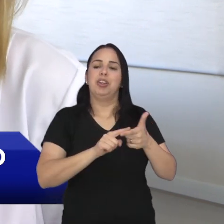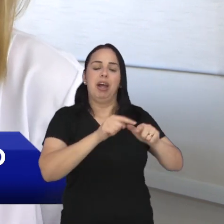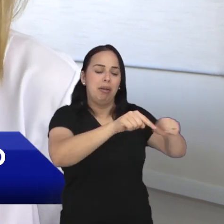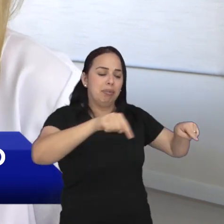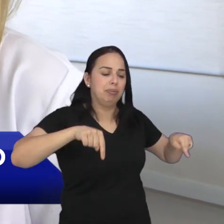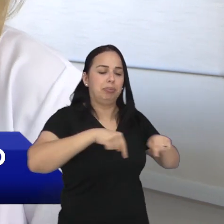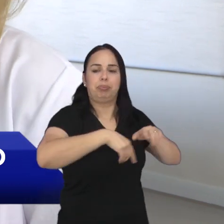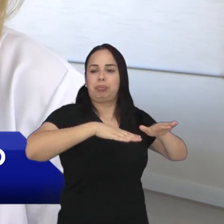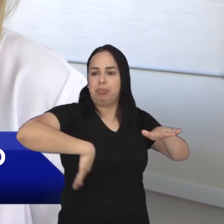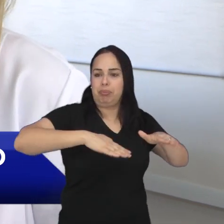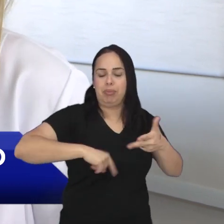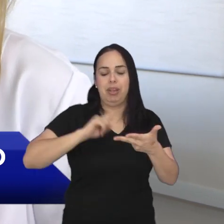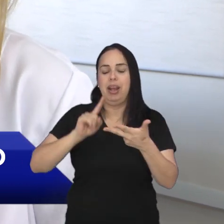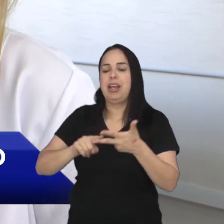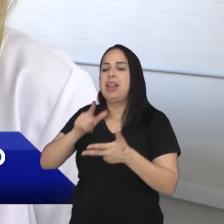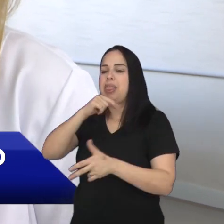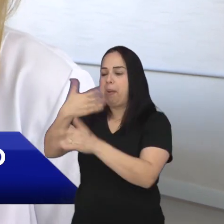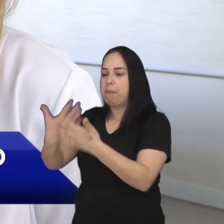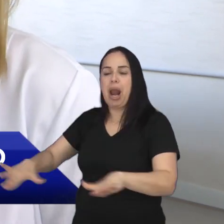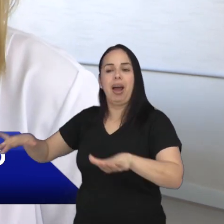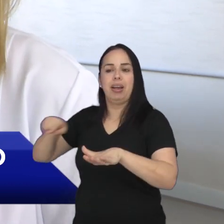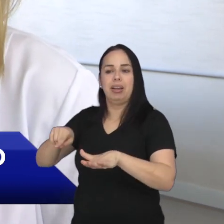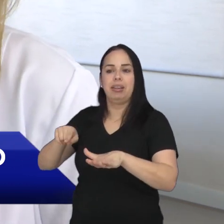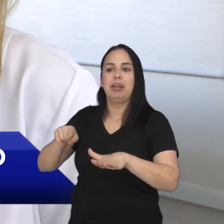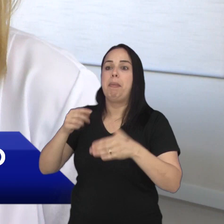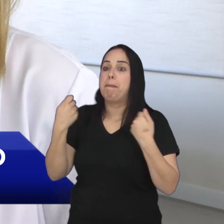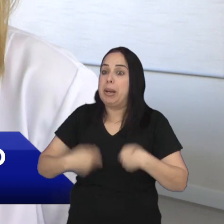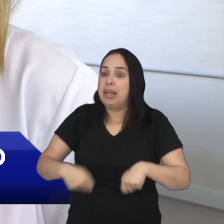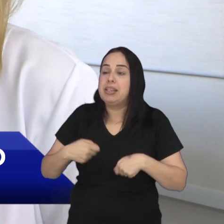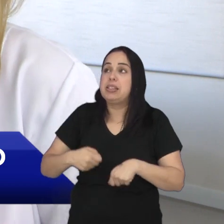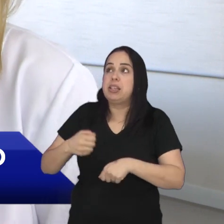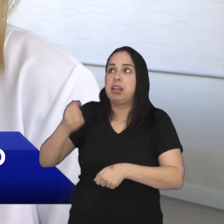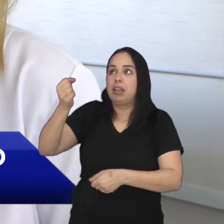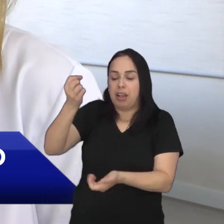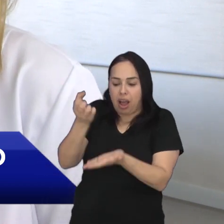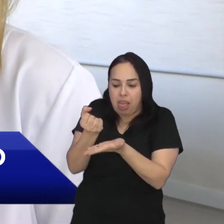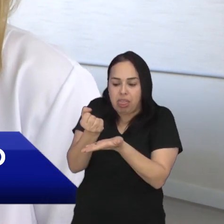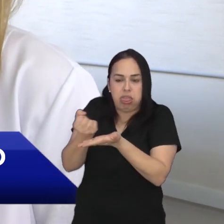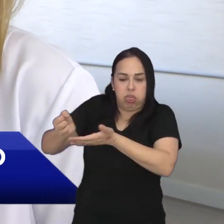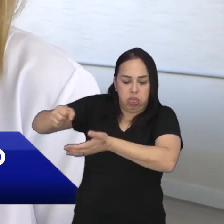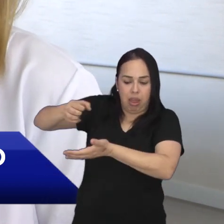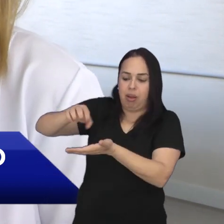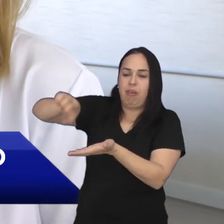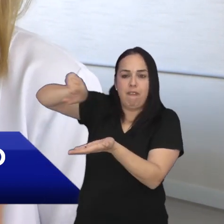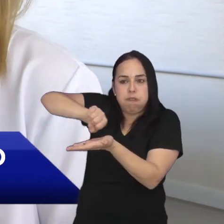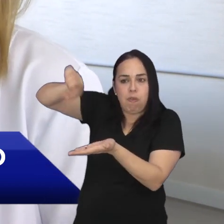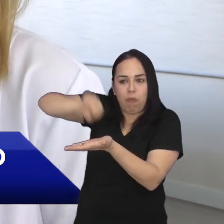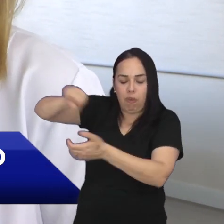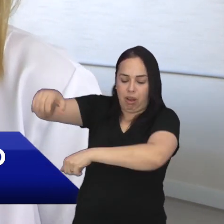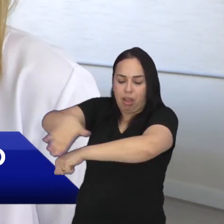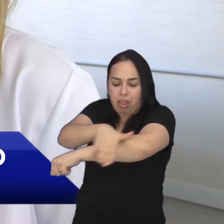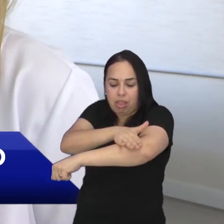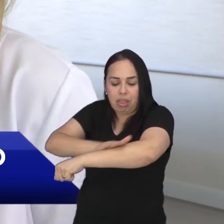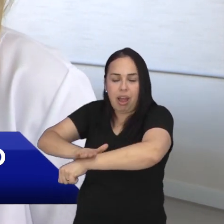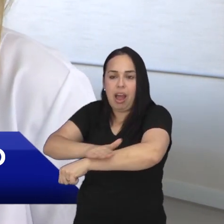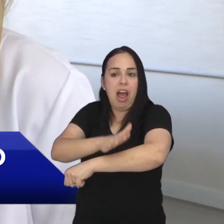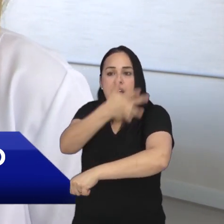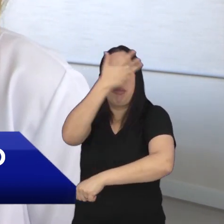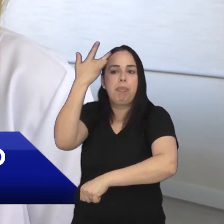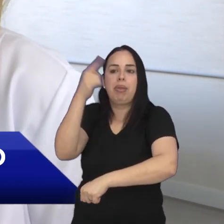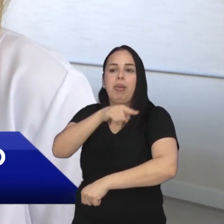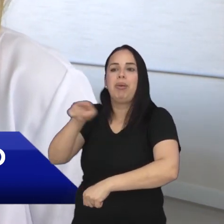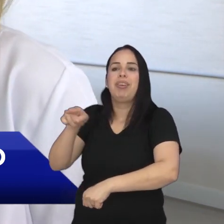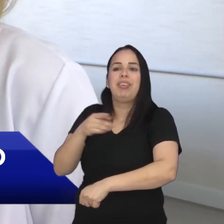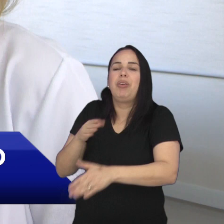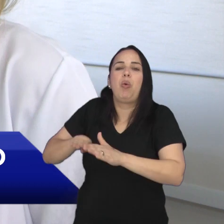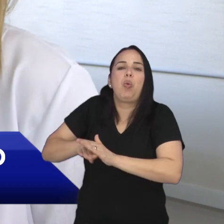praia, de piscina, é indispensável, mesmo nos dias nublados. O que acontece é que as pessoas não têm o hábito rotineiro de usar o